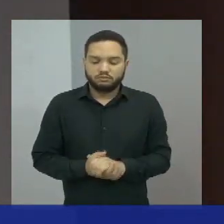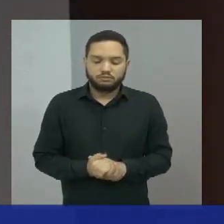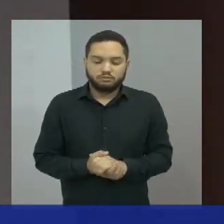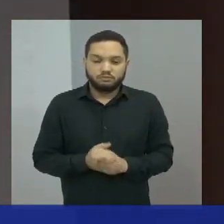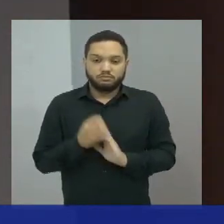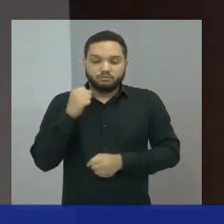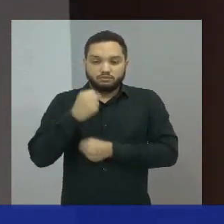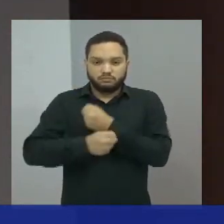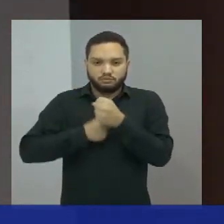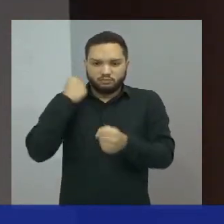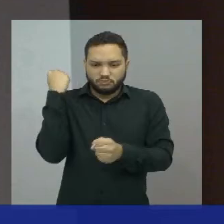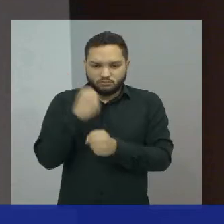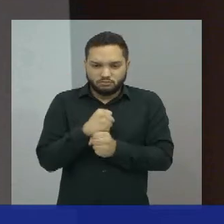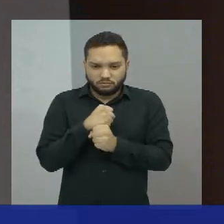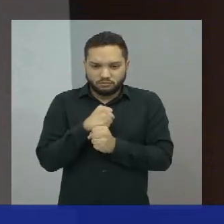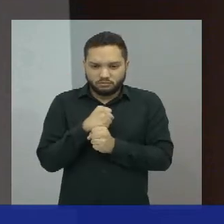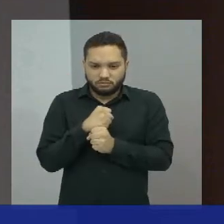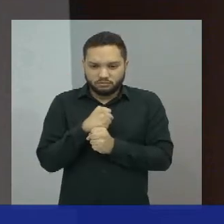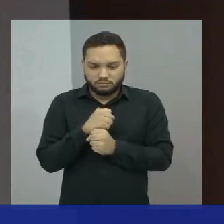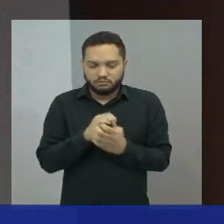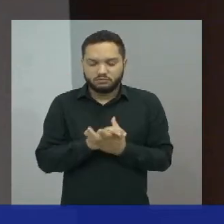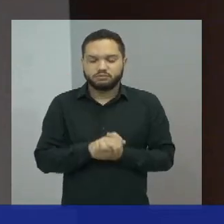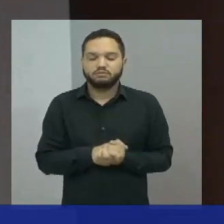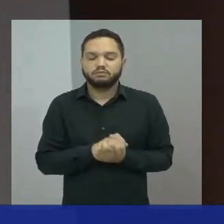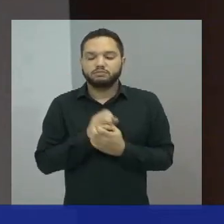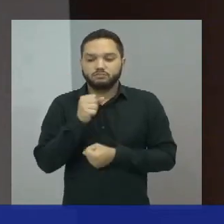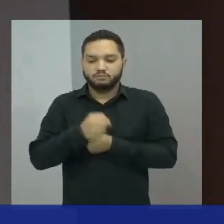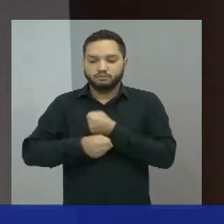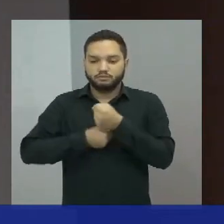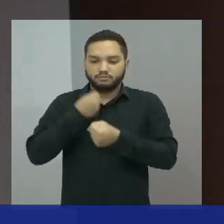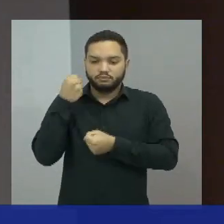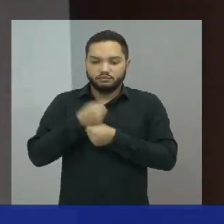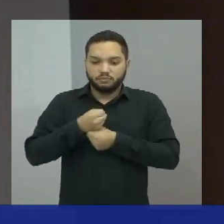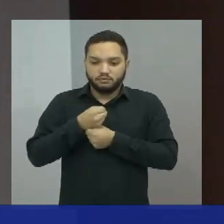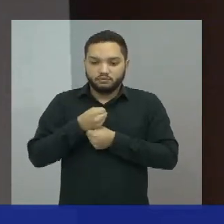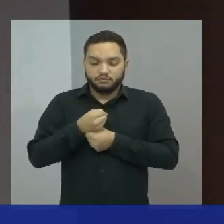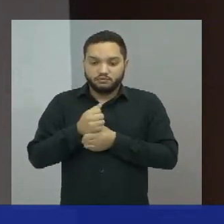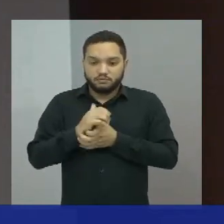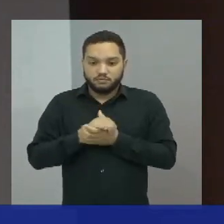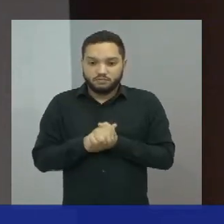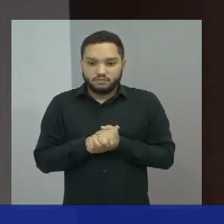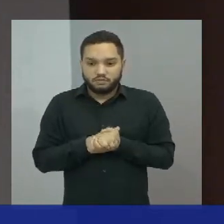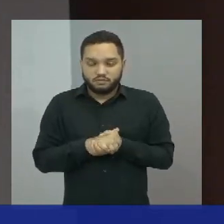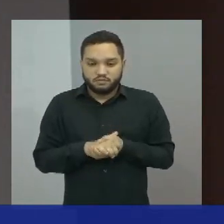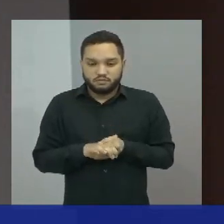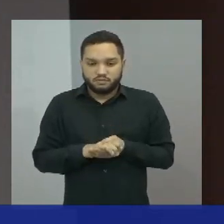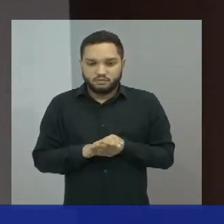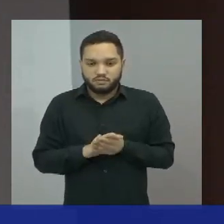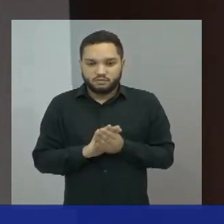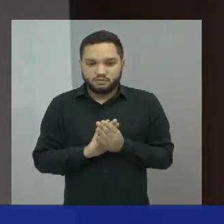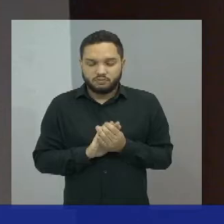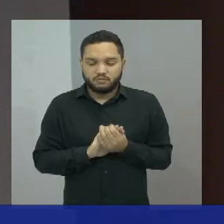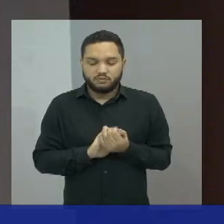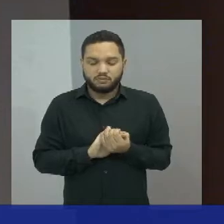Por ano, é anual. Anual. Quer a sua empresa? Batalhe, vamos chegar